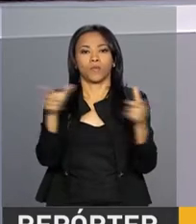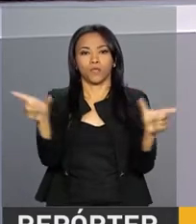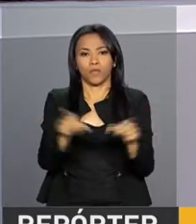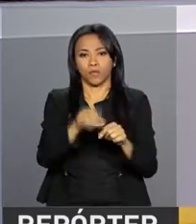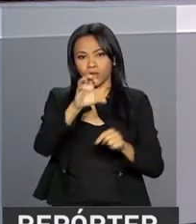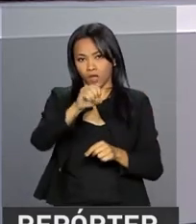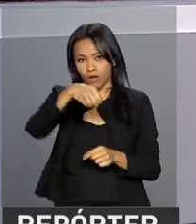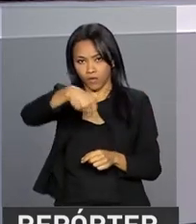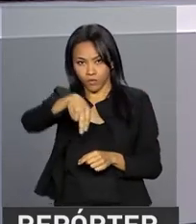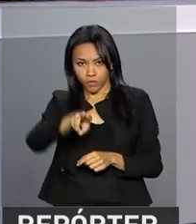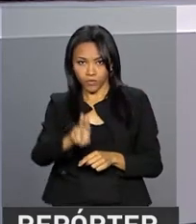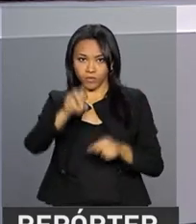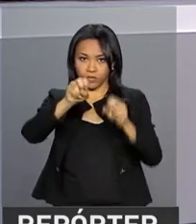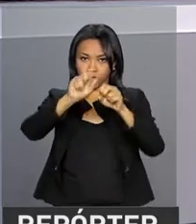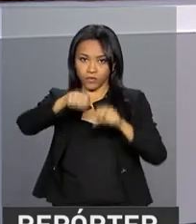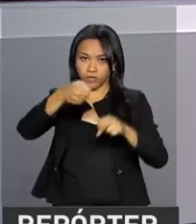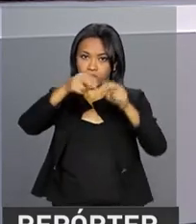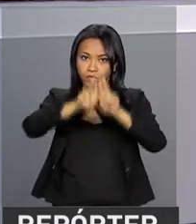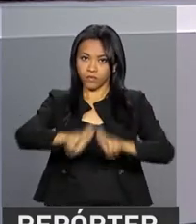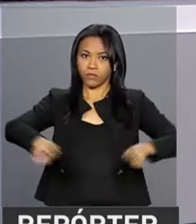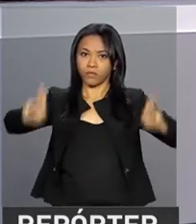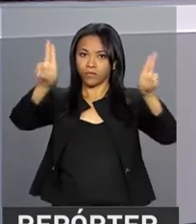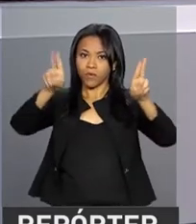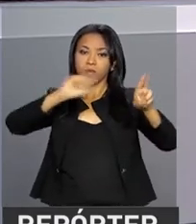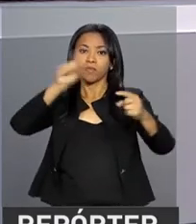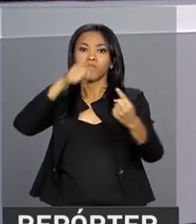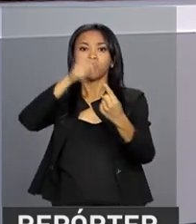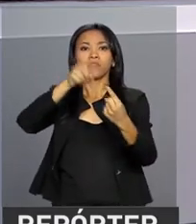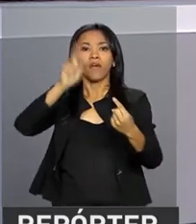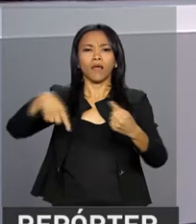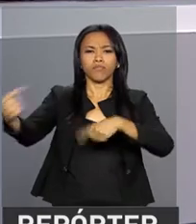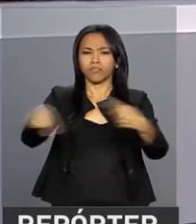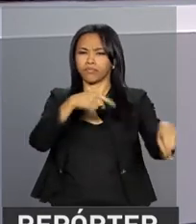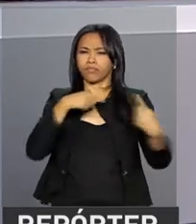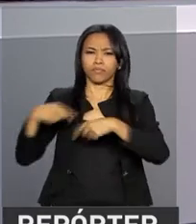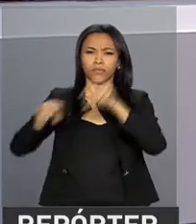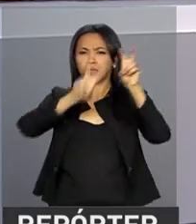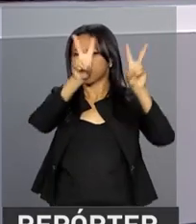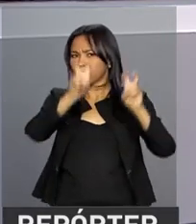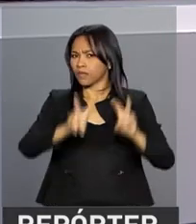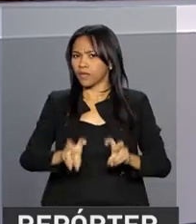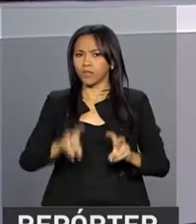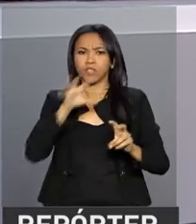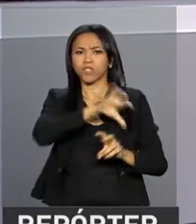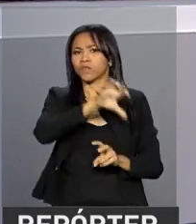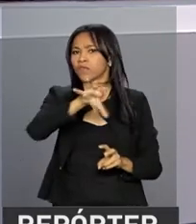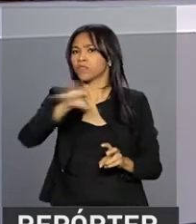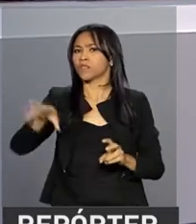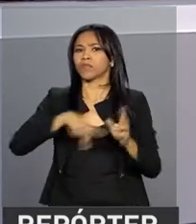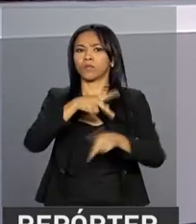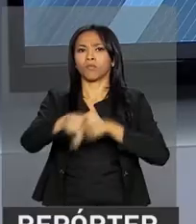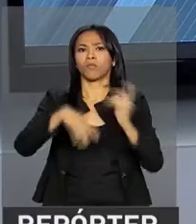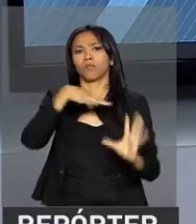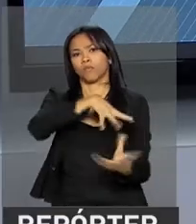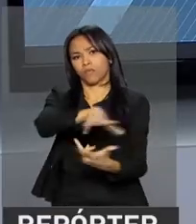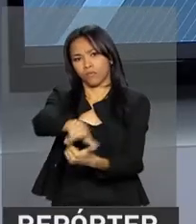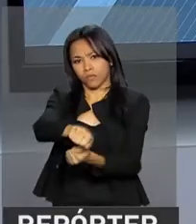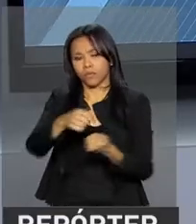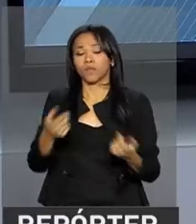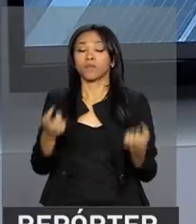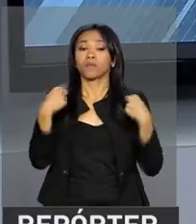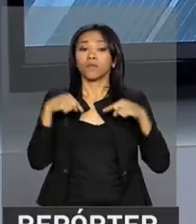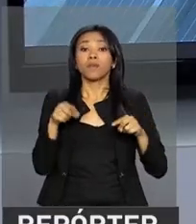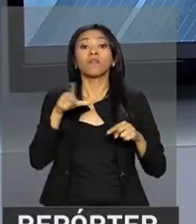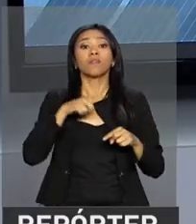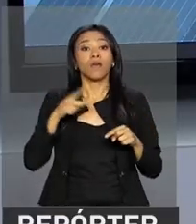das nações unidas o objetivo é debater questões que afetam a população de todo o mundo o encontro